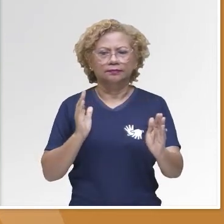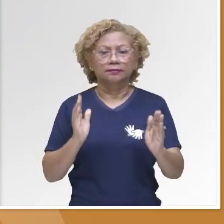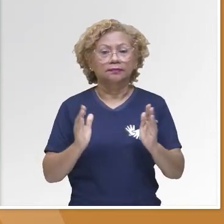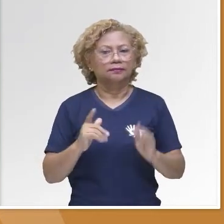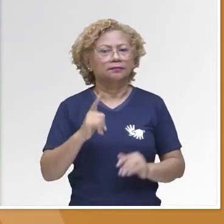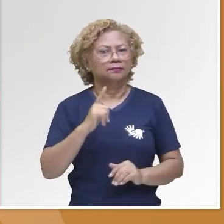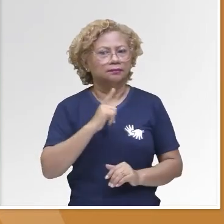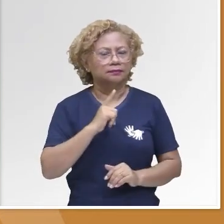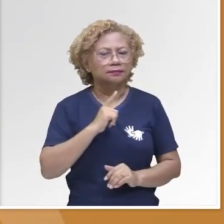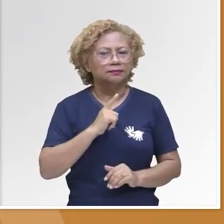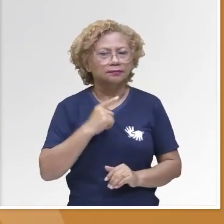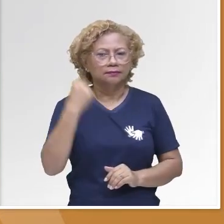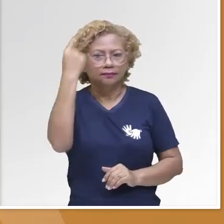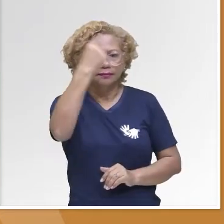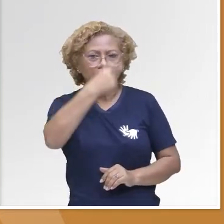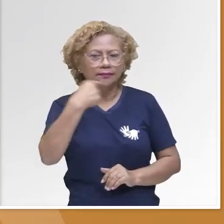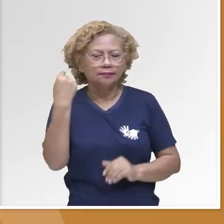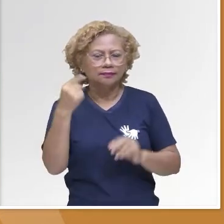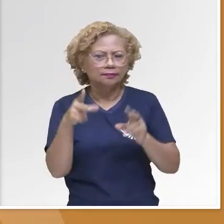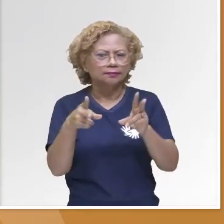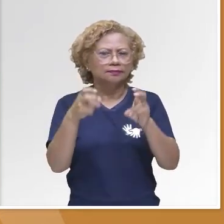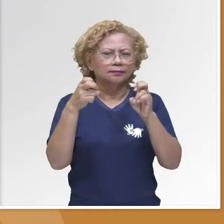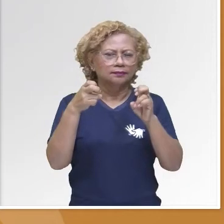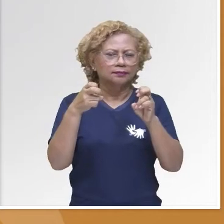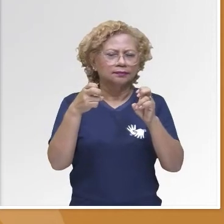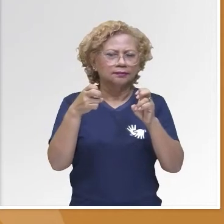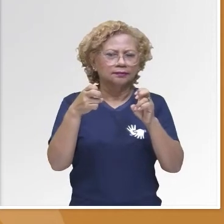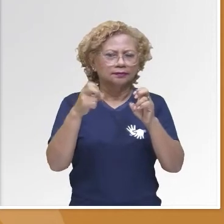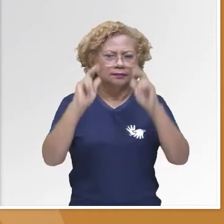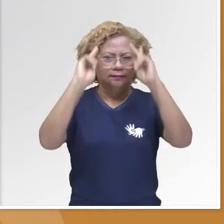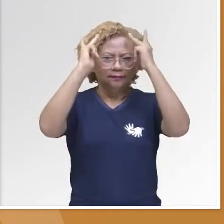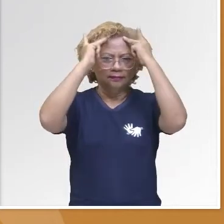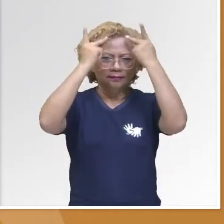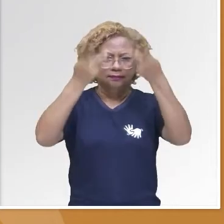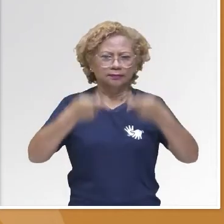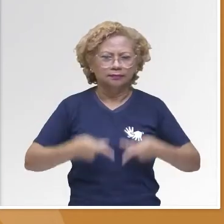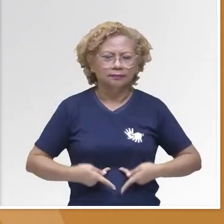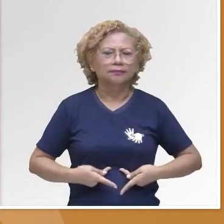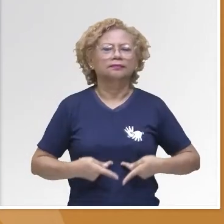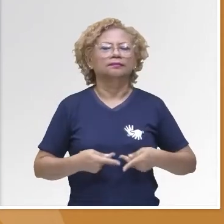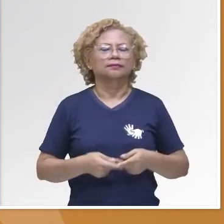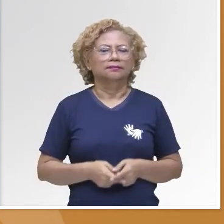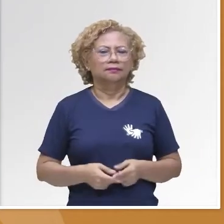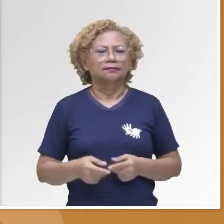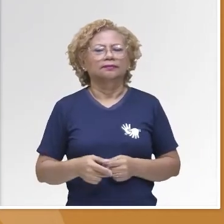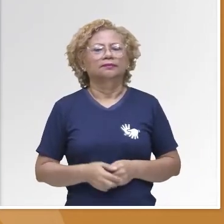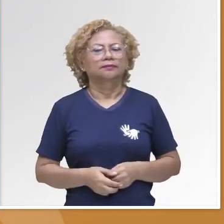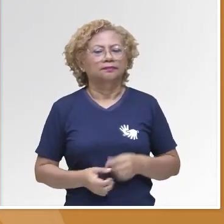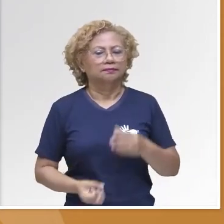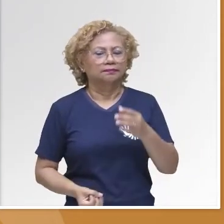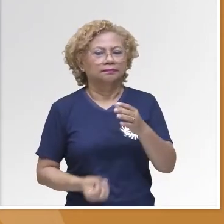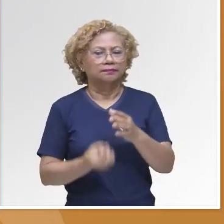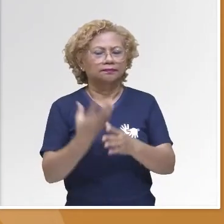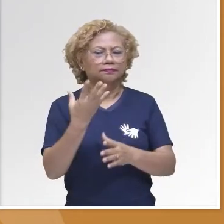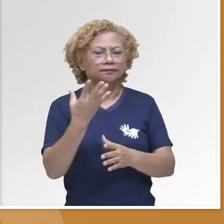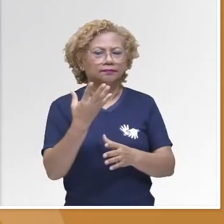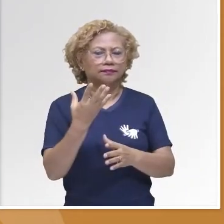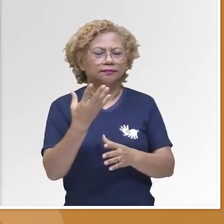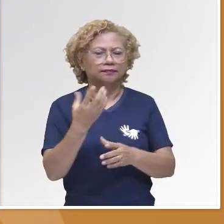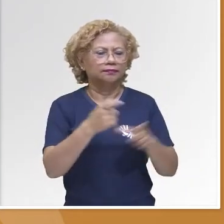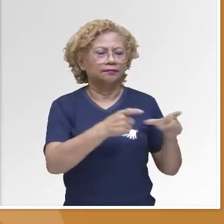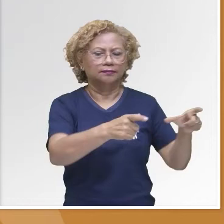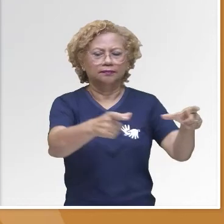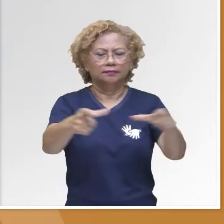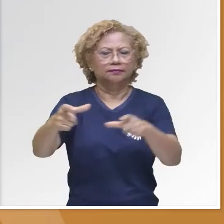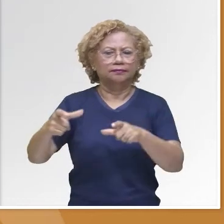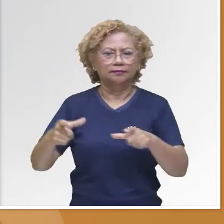né, fisionomia humana, alguns robôs que foram criados e programados para trabalhar em recepção de eventos,